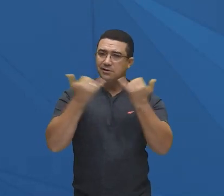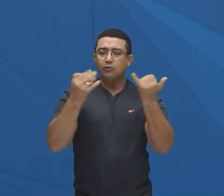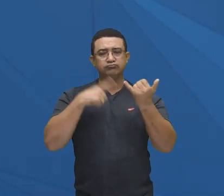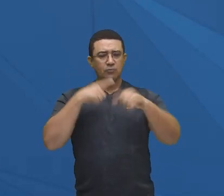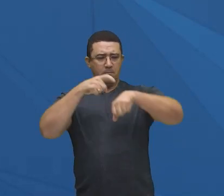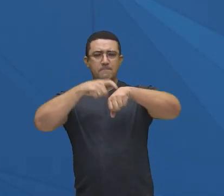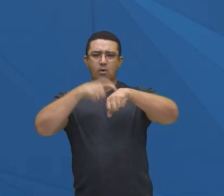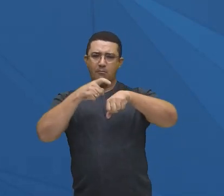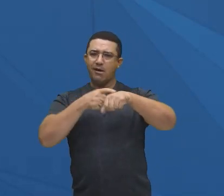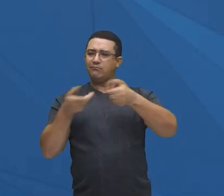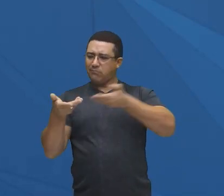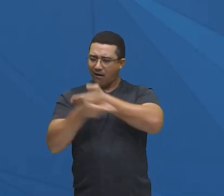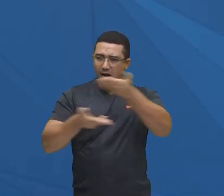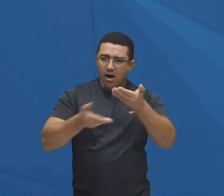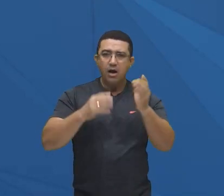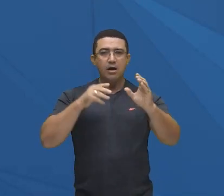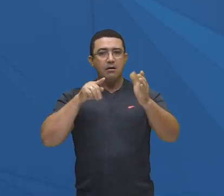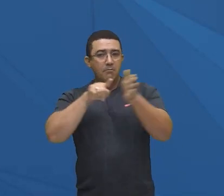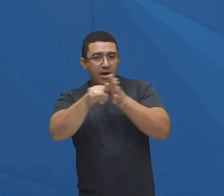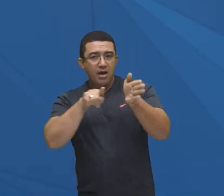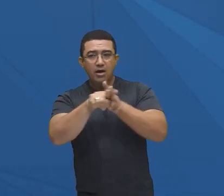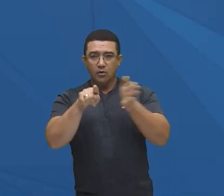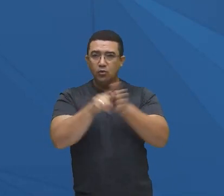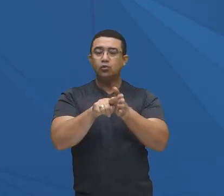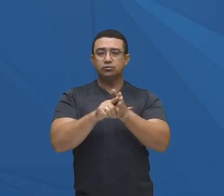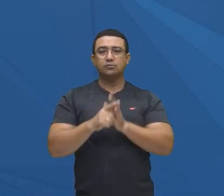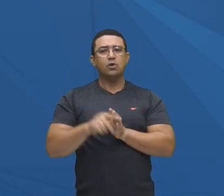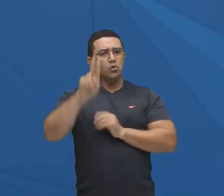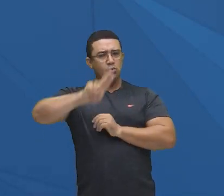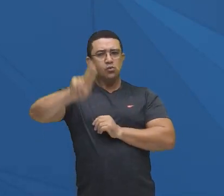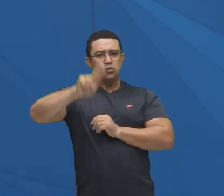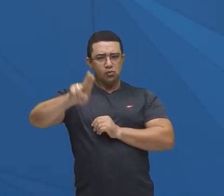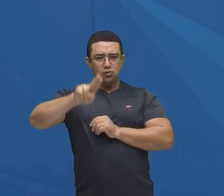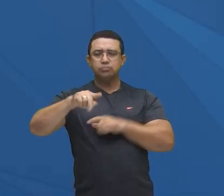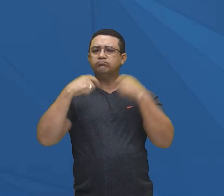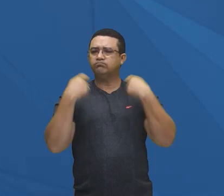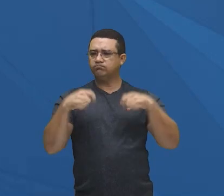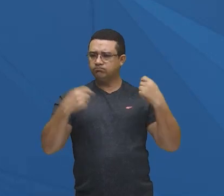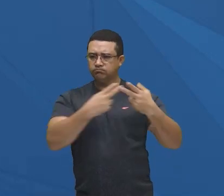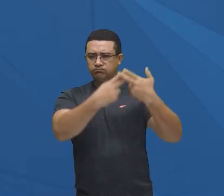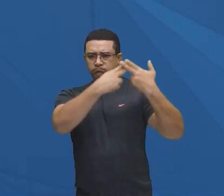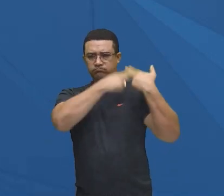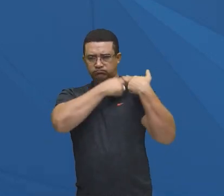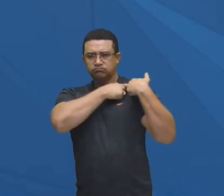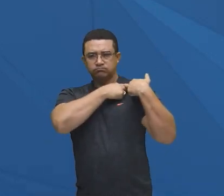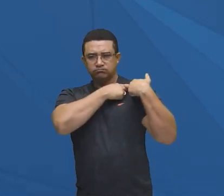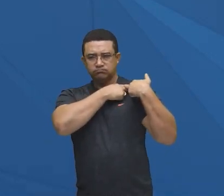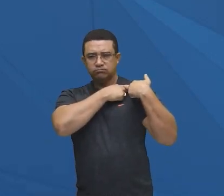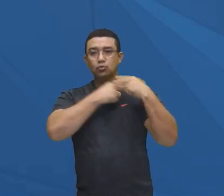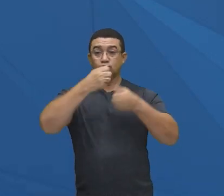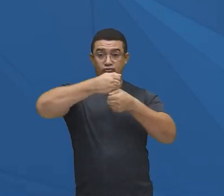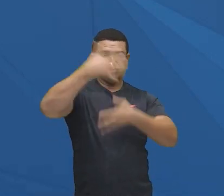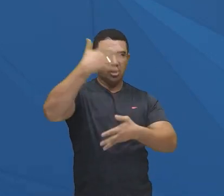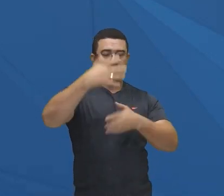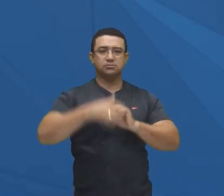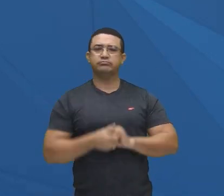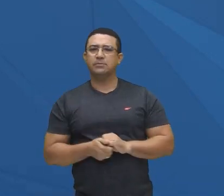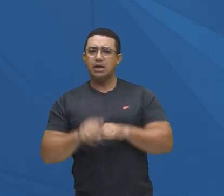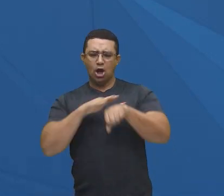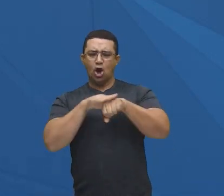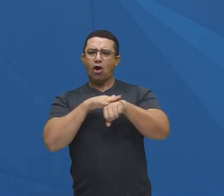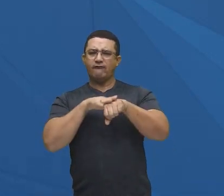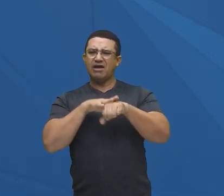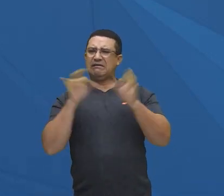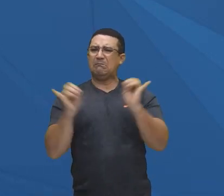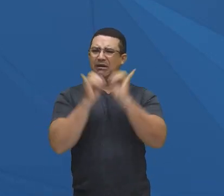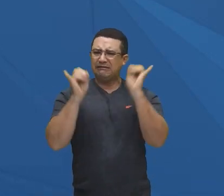interação, das perguntas, tá bom? Vamos fazer com uso responsável e deixar para a gente fazer as conversas paralelas depois, tá